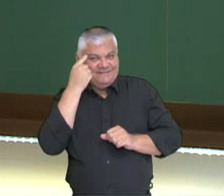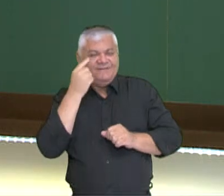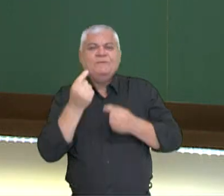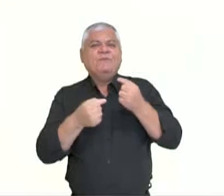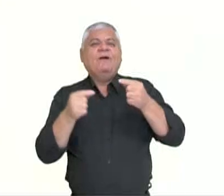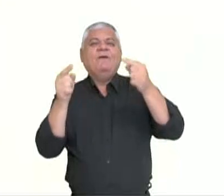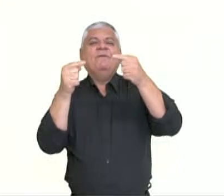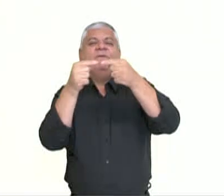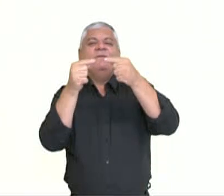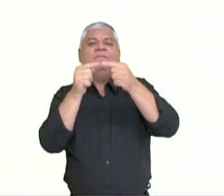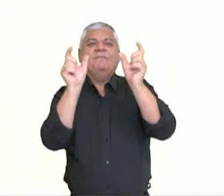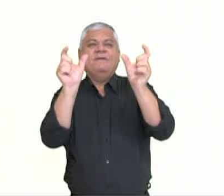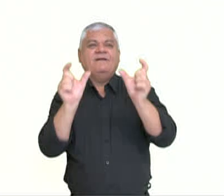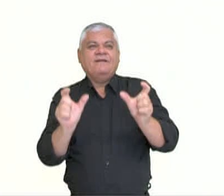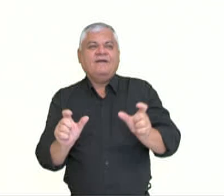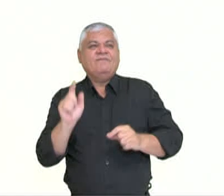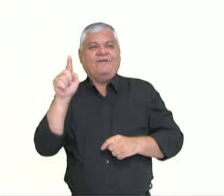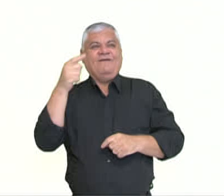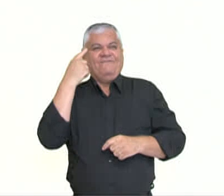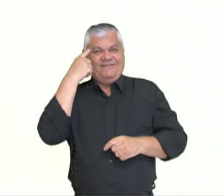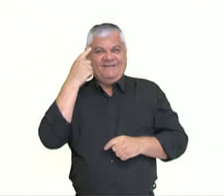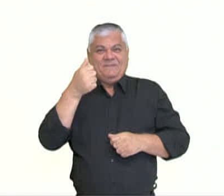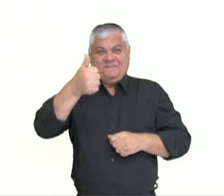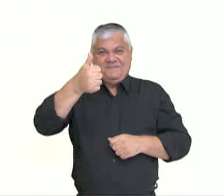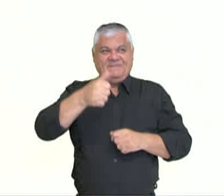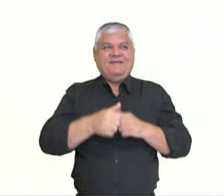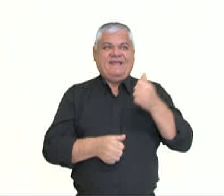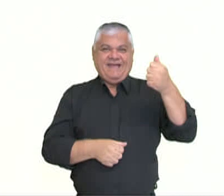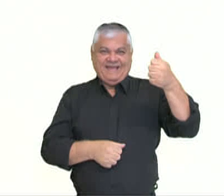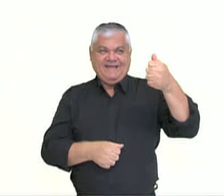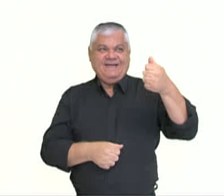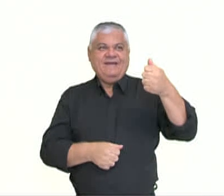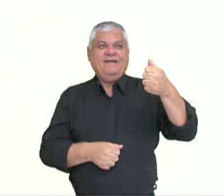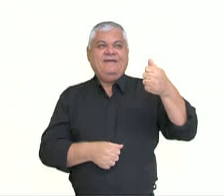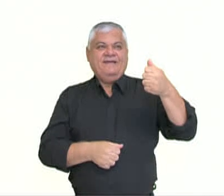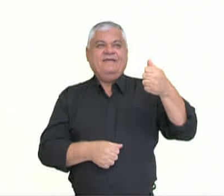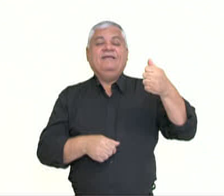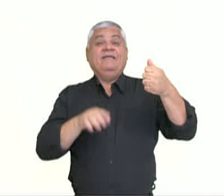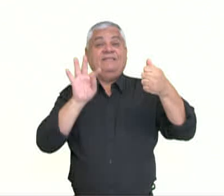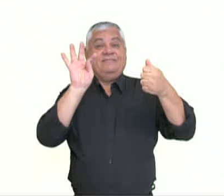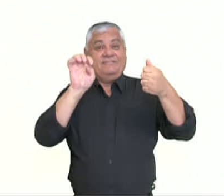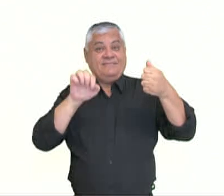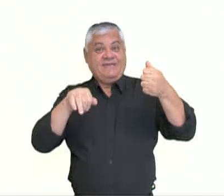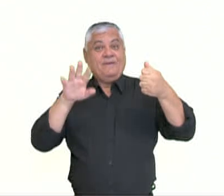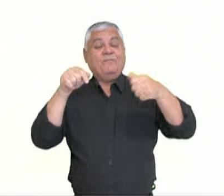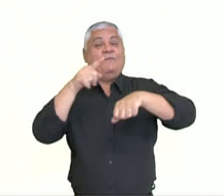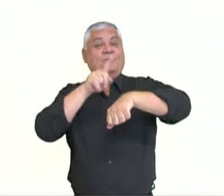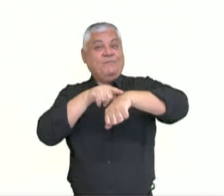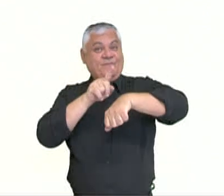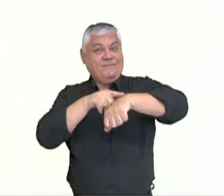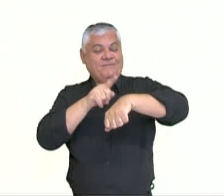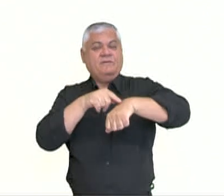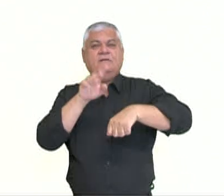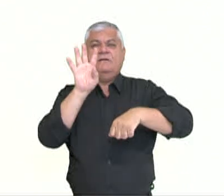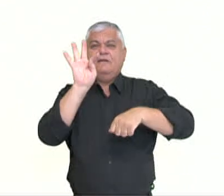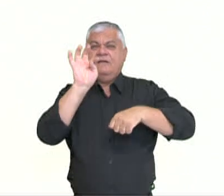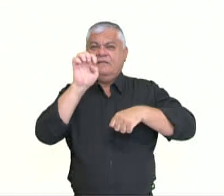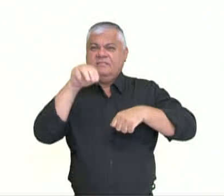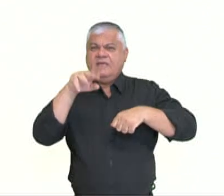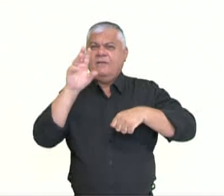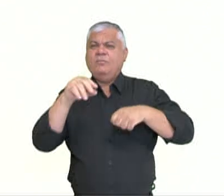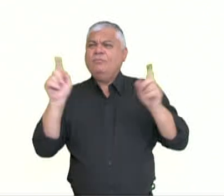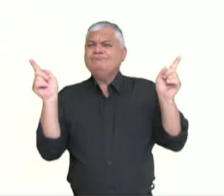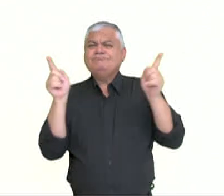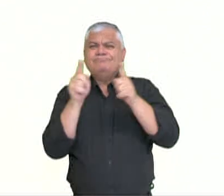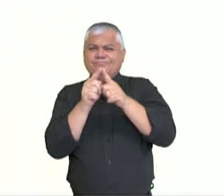foi colocado ali, a resposta que nós temos, da primeira lá, tempo. Então, quando eu falo de mudança de curto